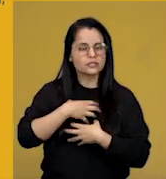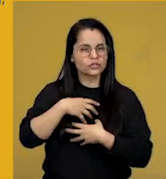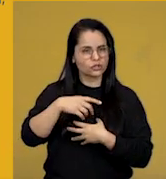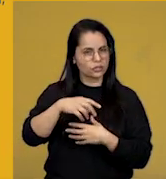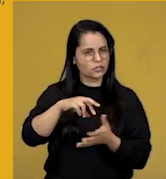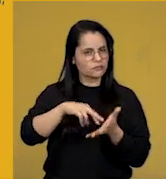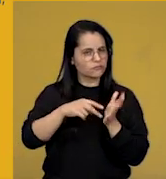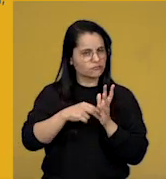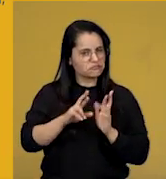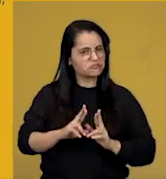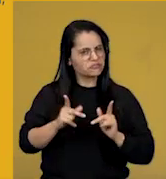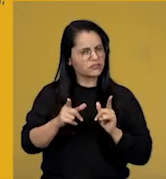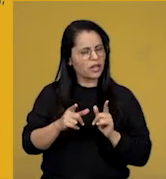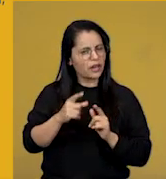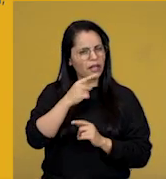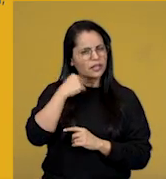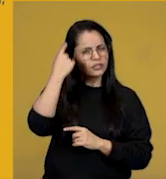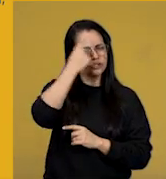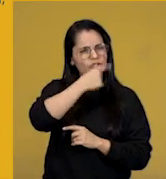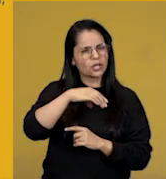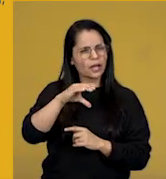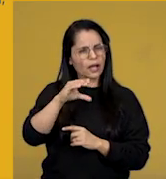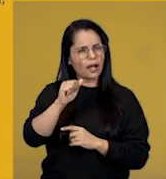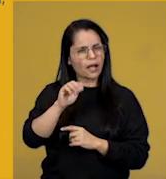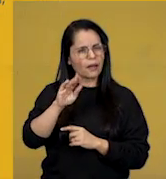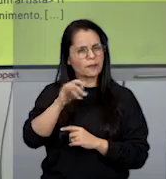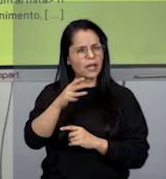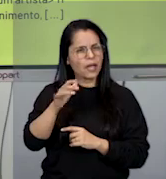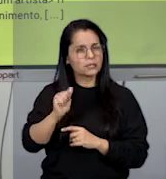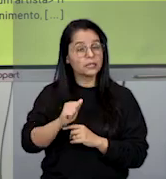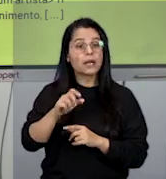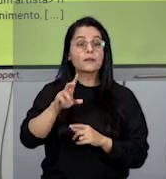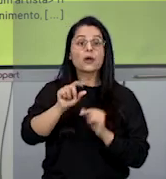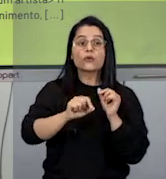cabeça. Agora, elas vão lembrar sempre ao